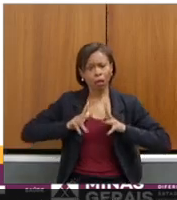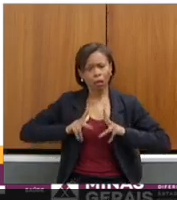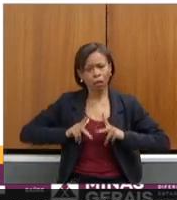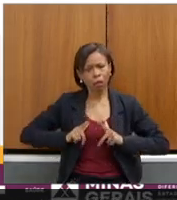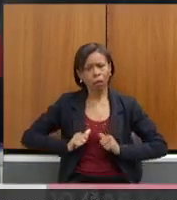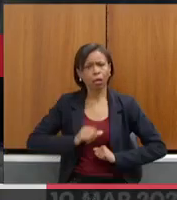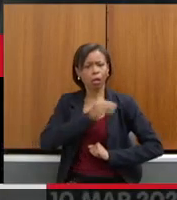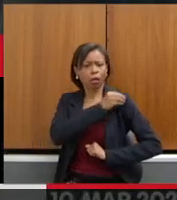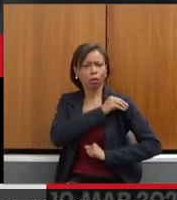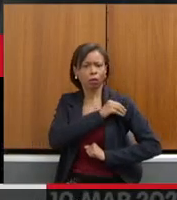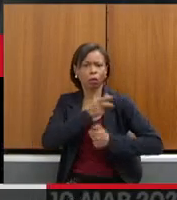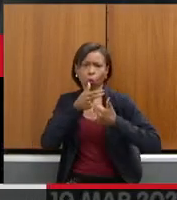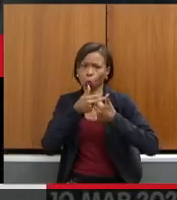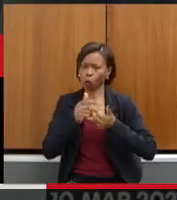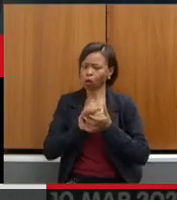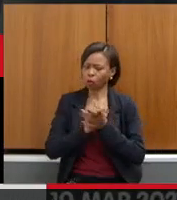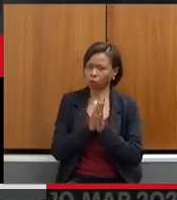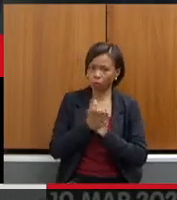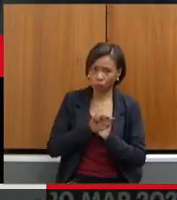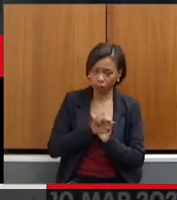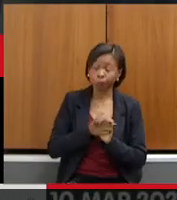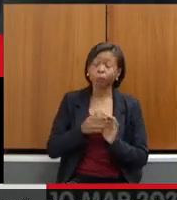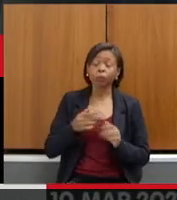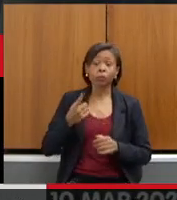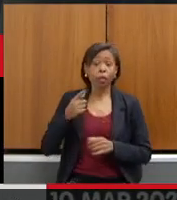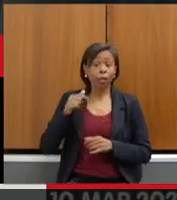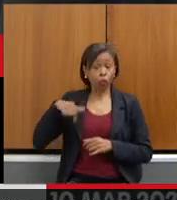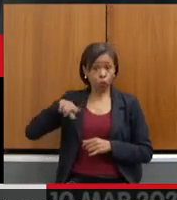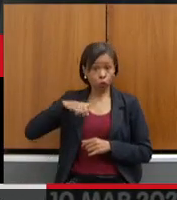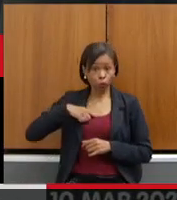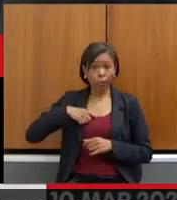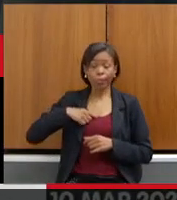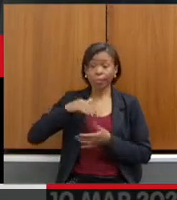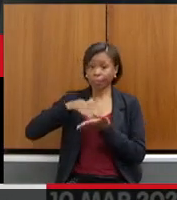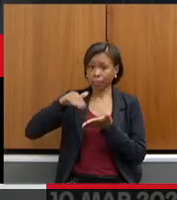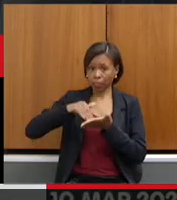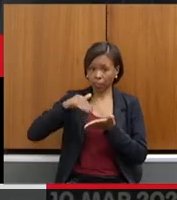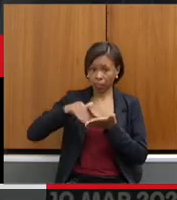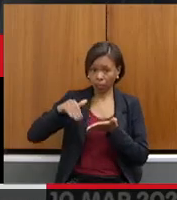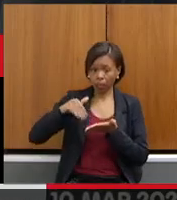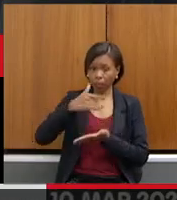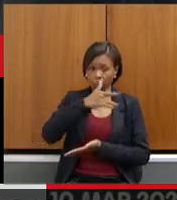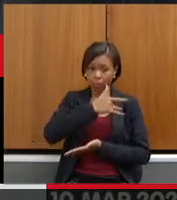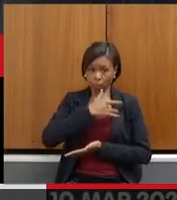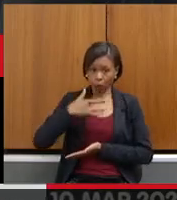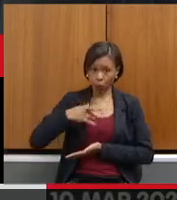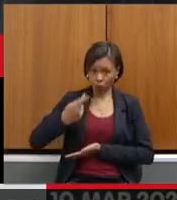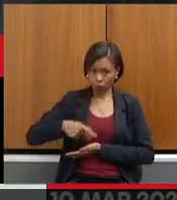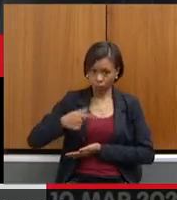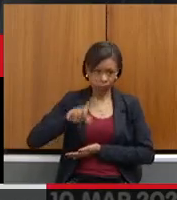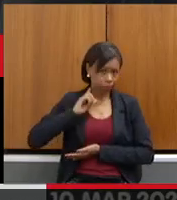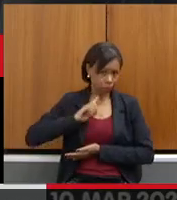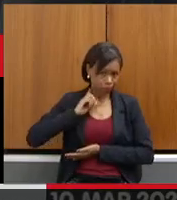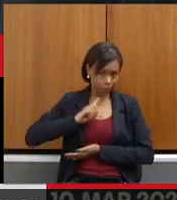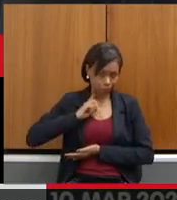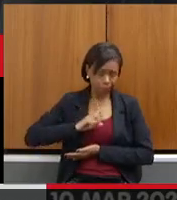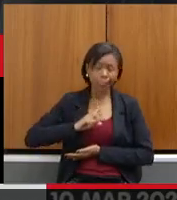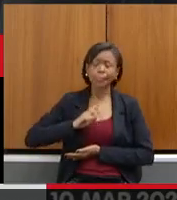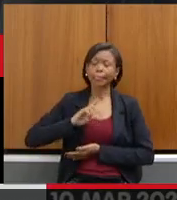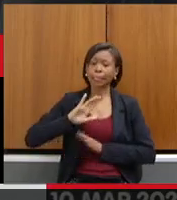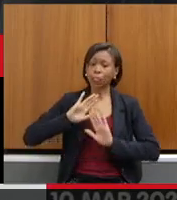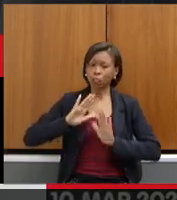das mãos para nós da Secretaria Estadual de Saúde de Minas Gerais é nós estamos nessa cruzada